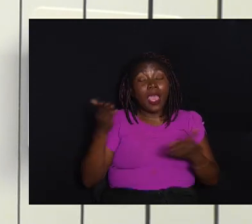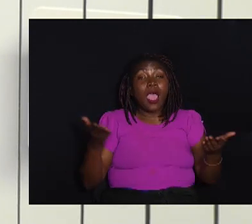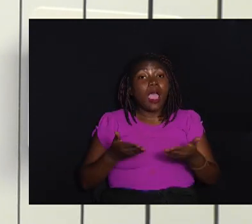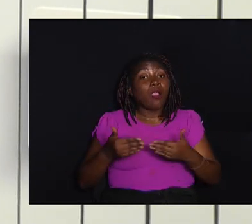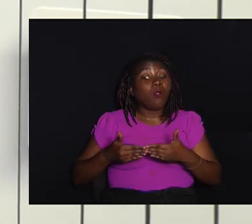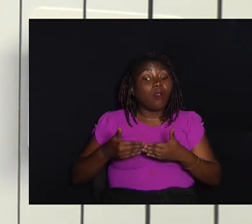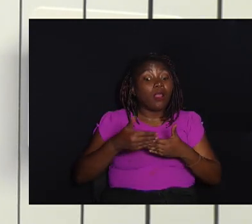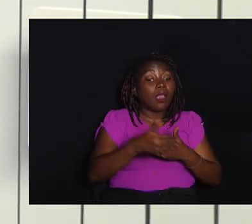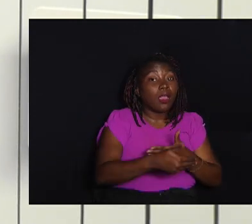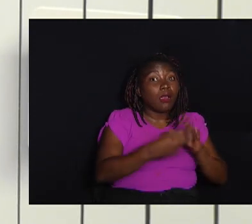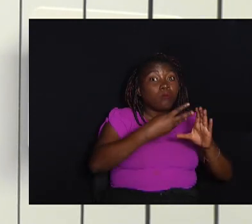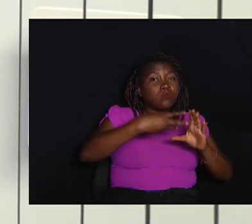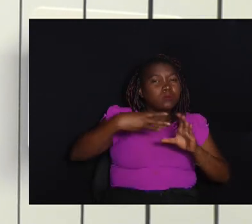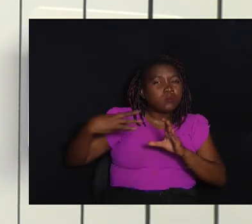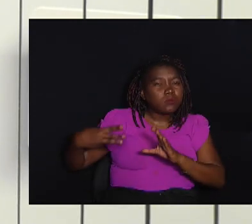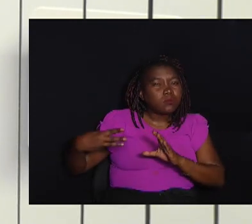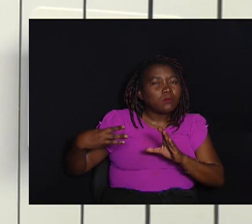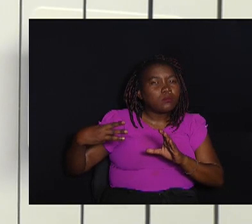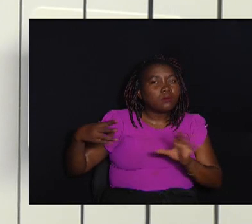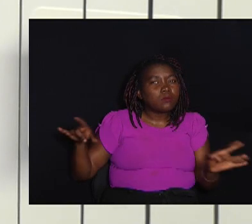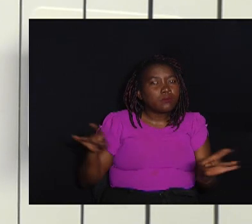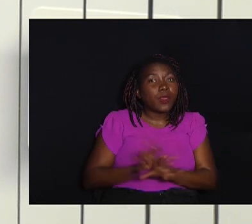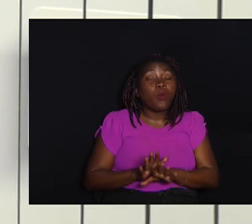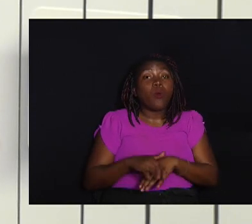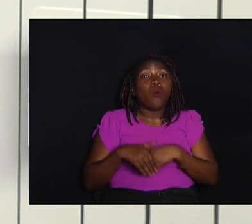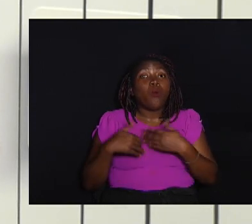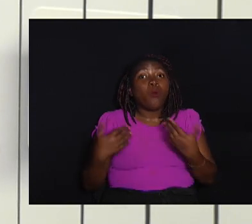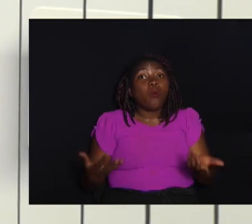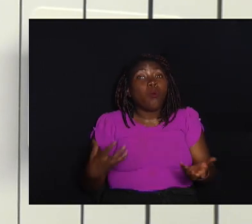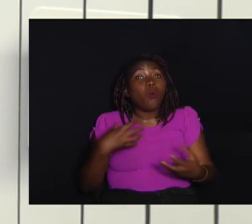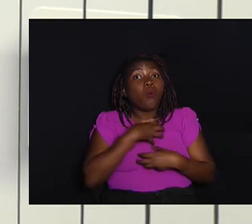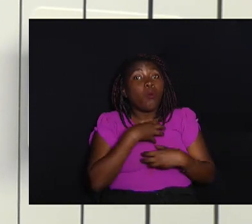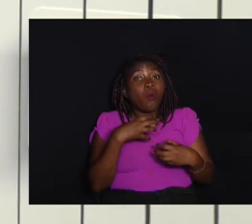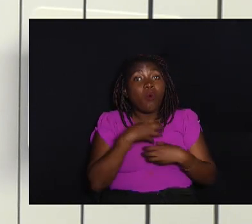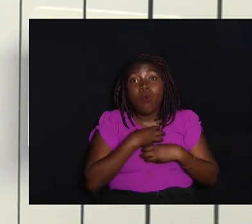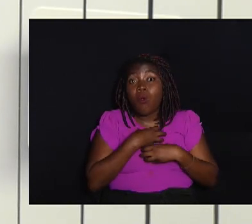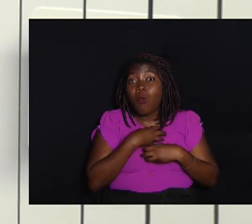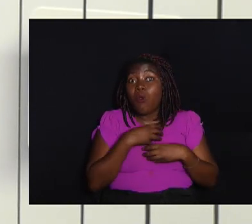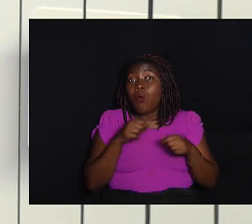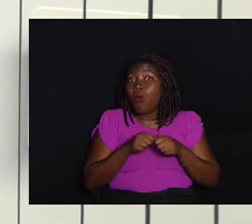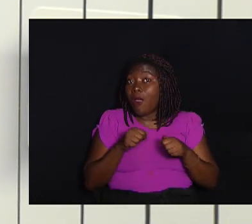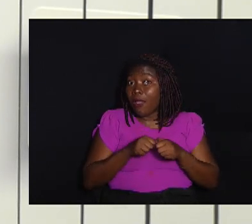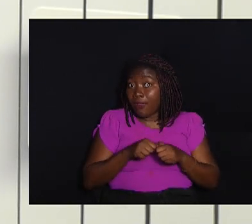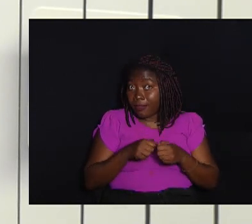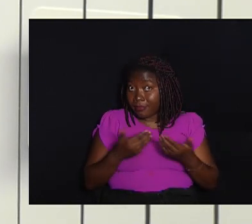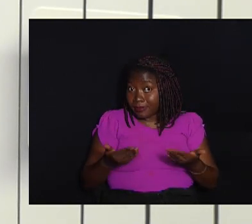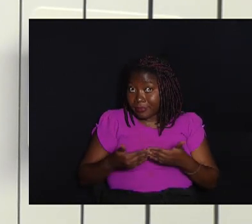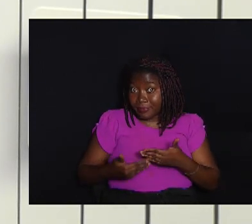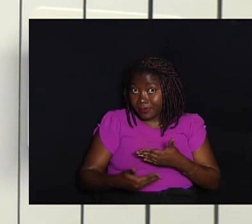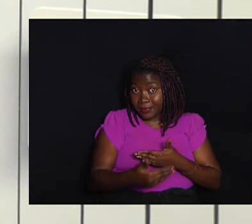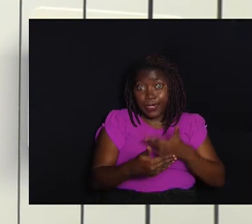da caracterização da alienação parental, quais são as providências, né, que podem ser adotadas aí pela